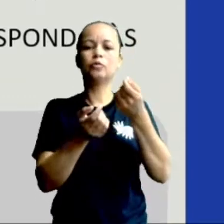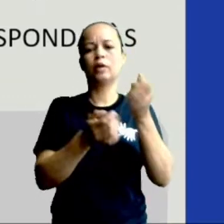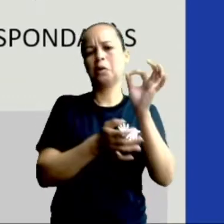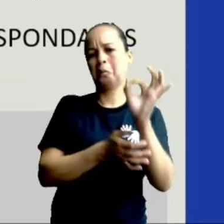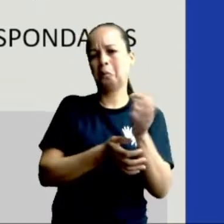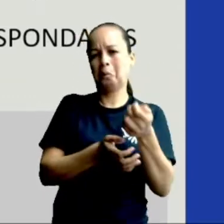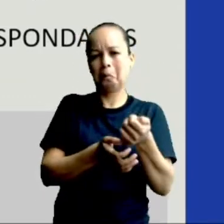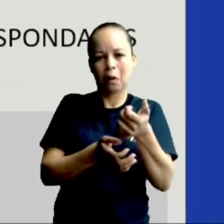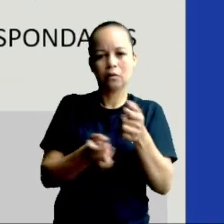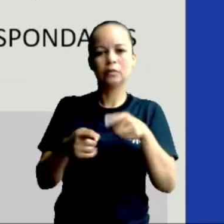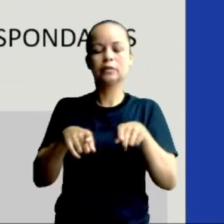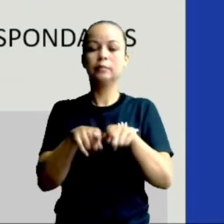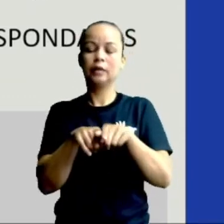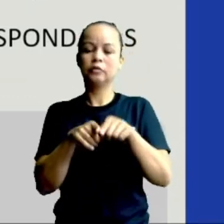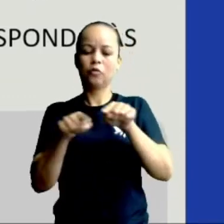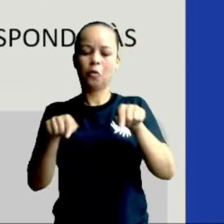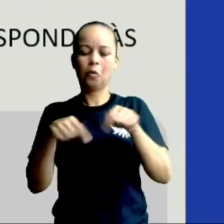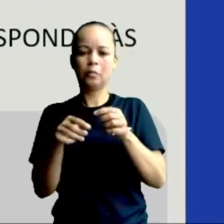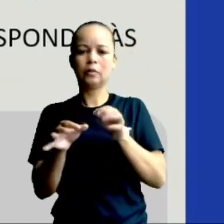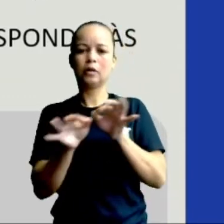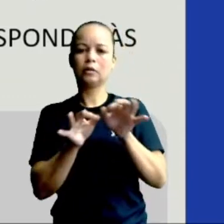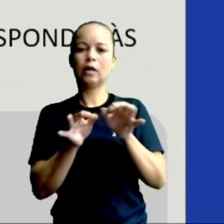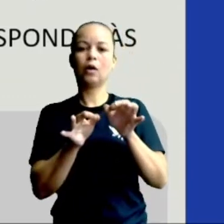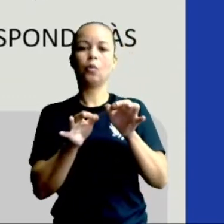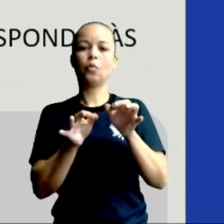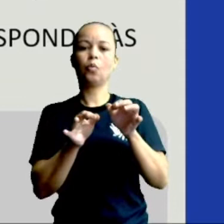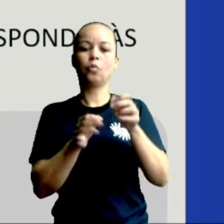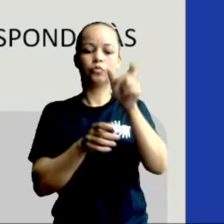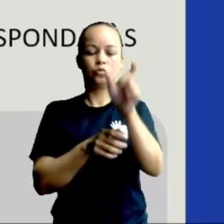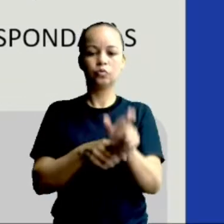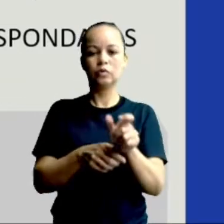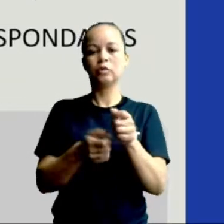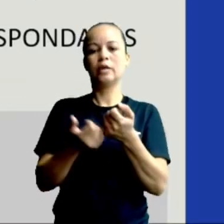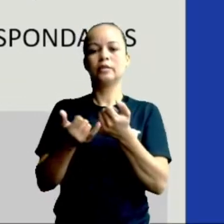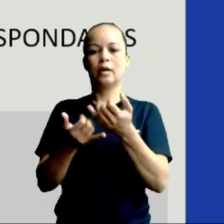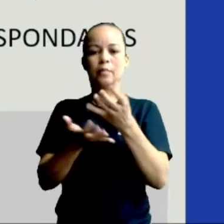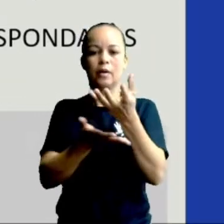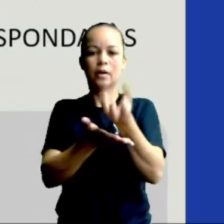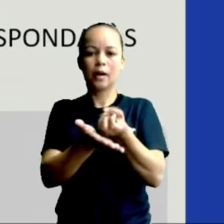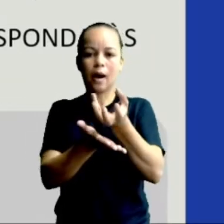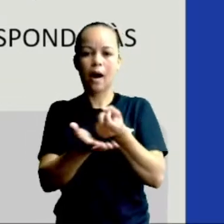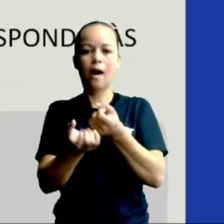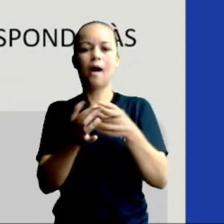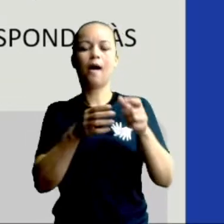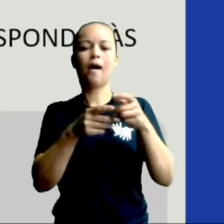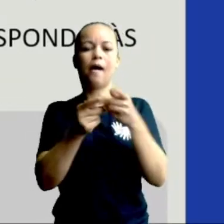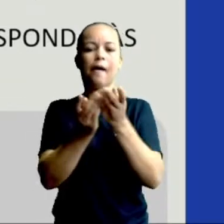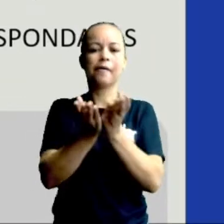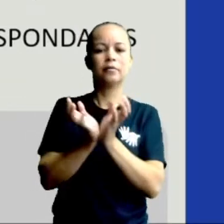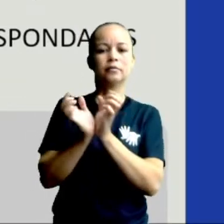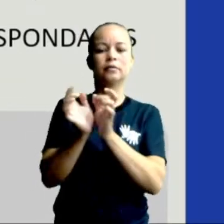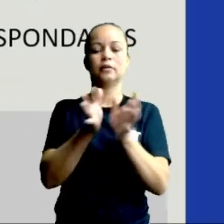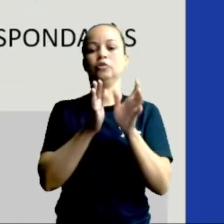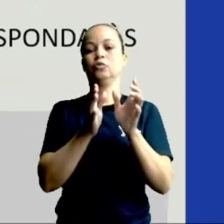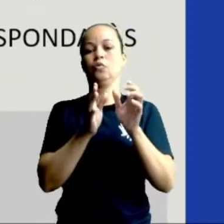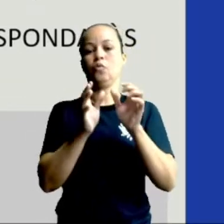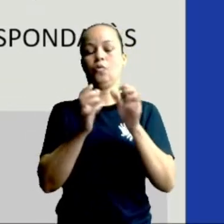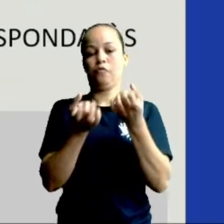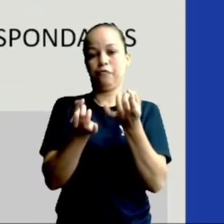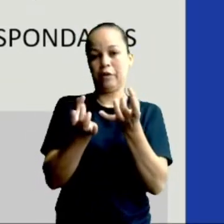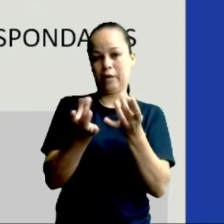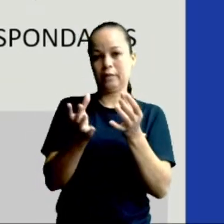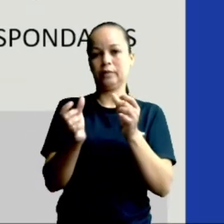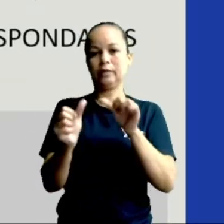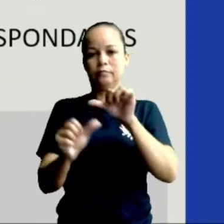pelo tabuleiro, o jogador recebe cartas com instruções de compra, venda ou troca. Em